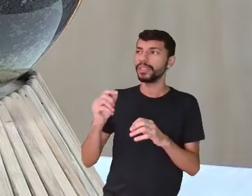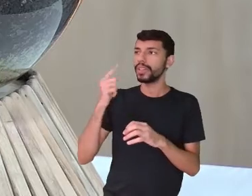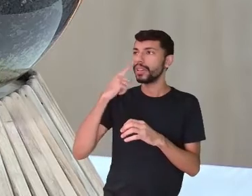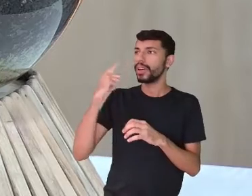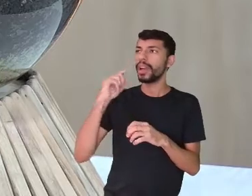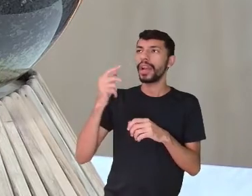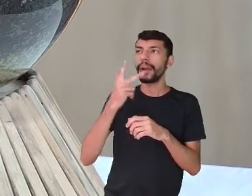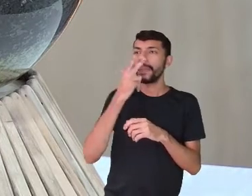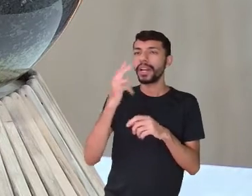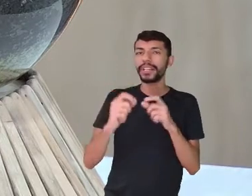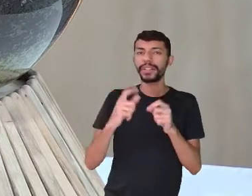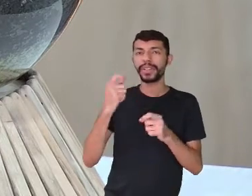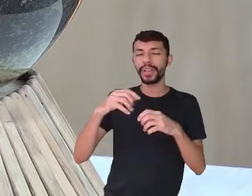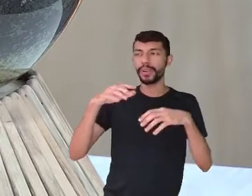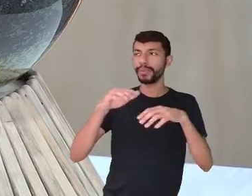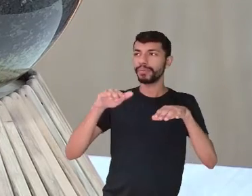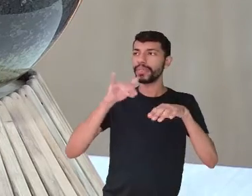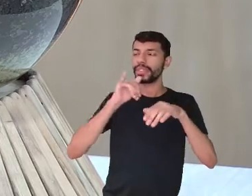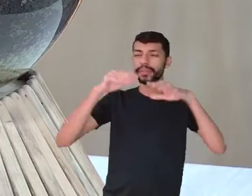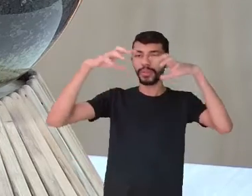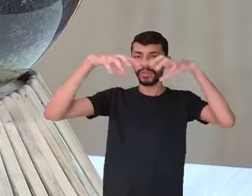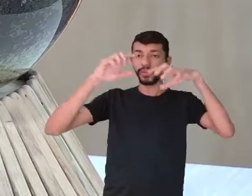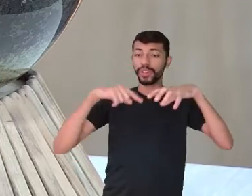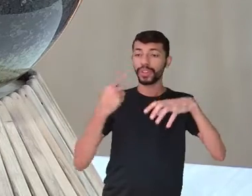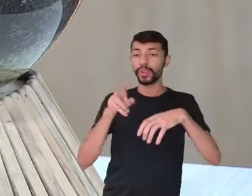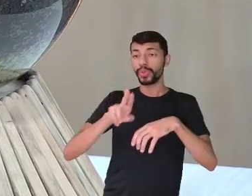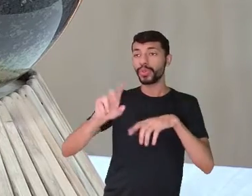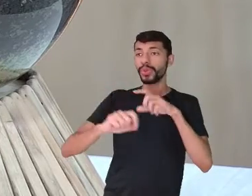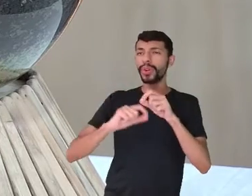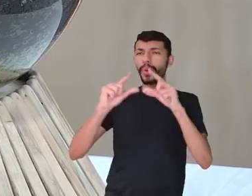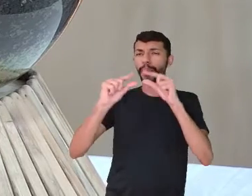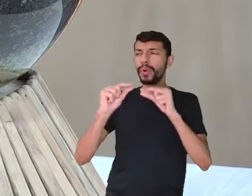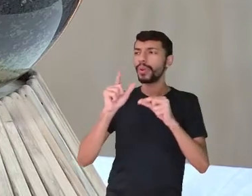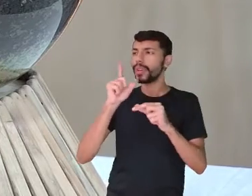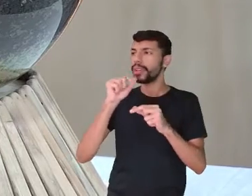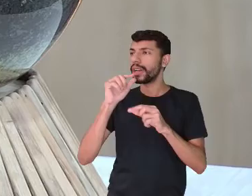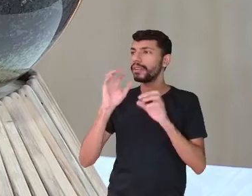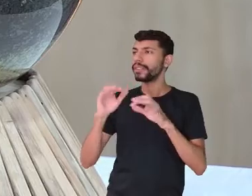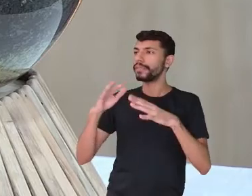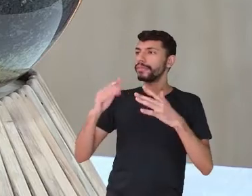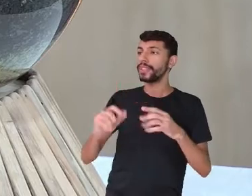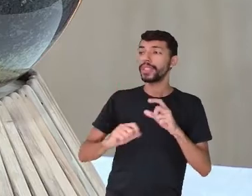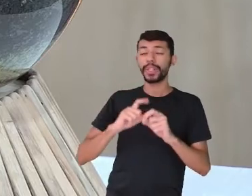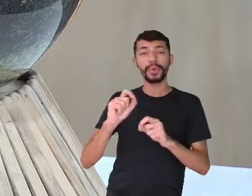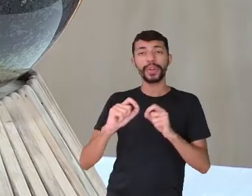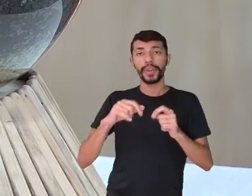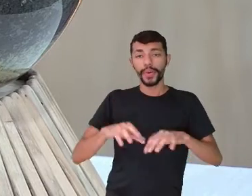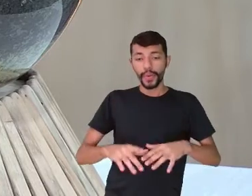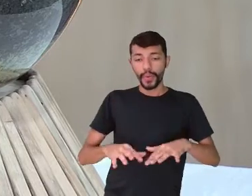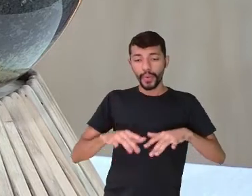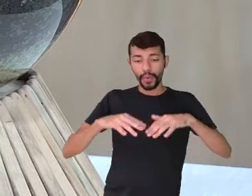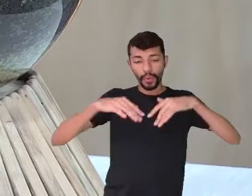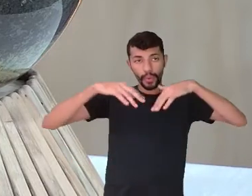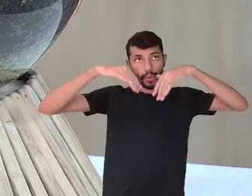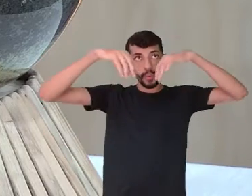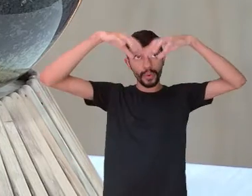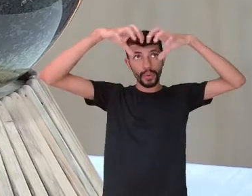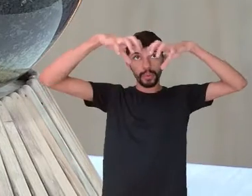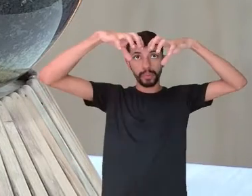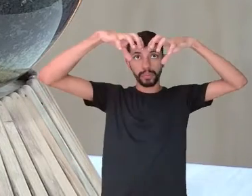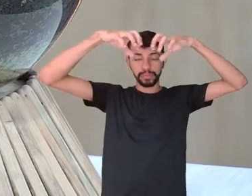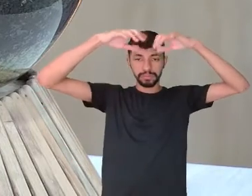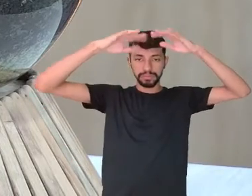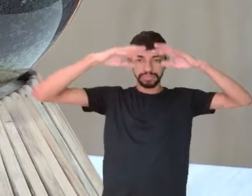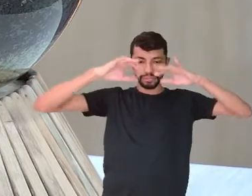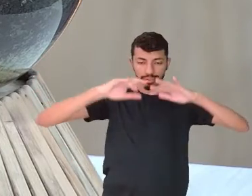se fosse a chuva. Nós colocamos um pouquinho de água e tem uma vasilhinha de água e vai acontecendo essa evaporação,